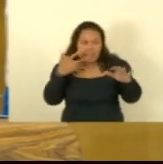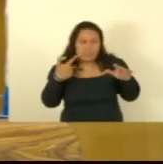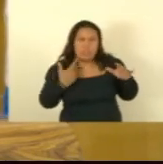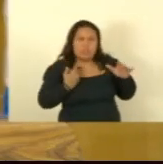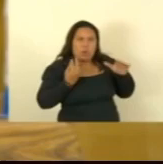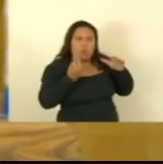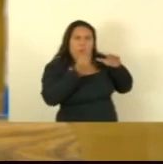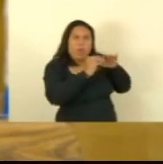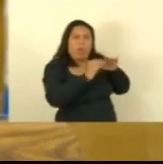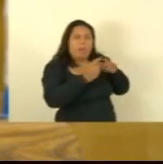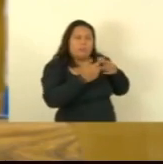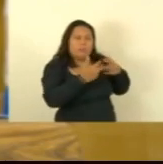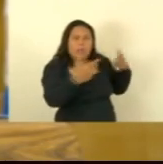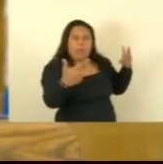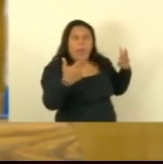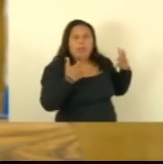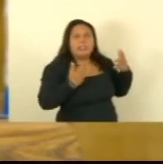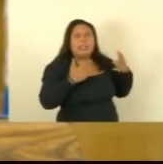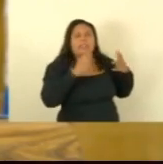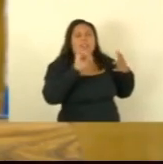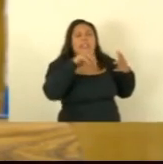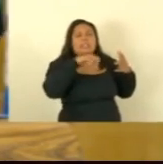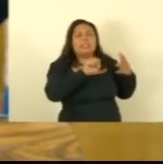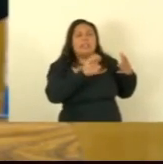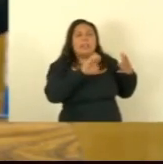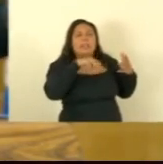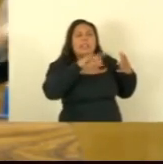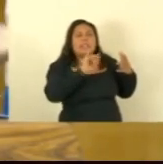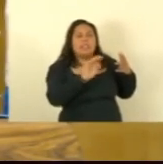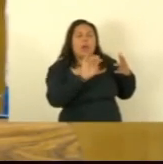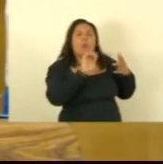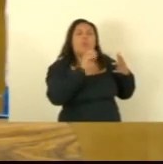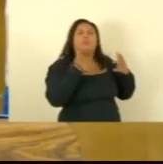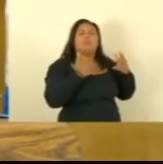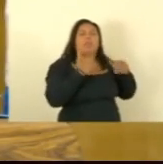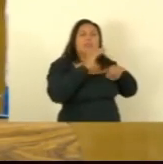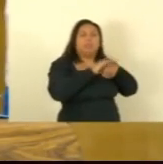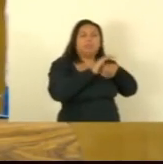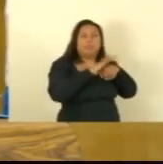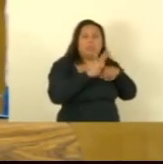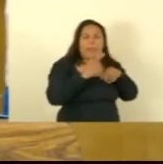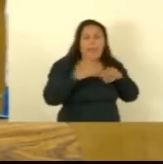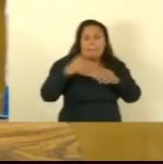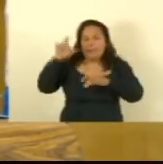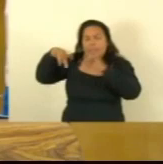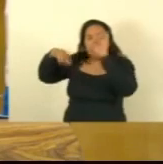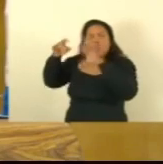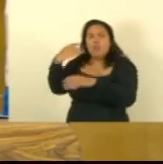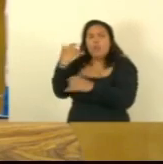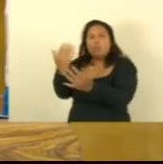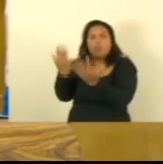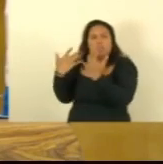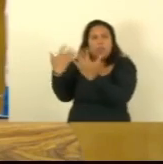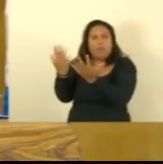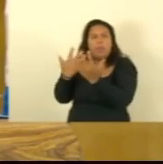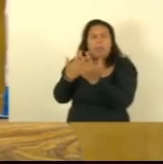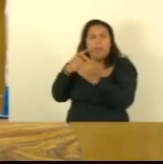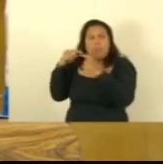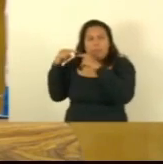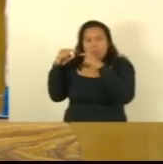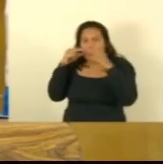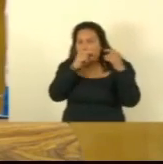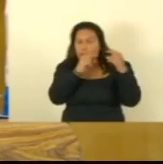artificial de gado? Sobre plantio de milho? Não, não.